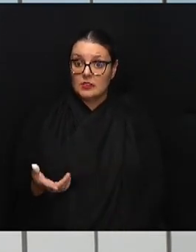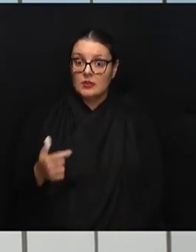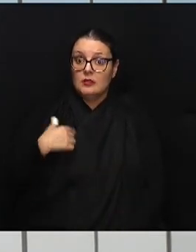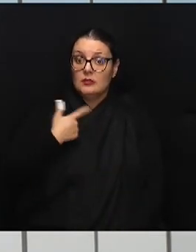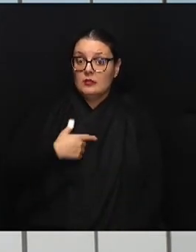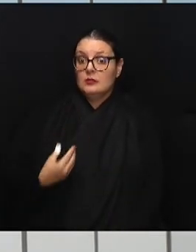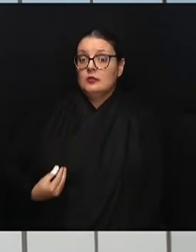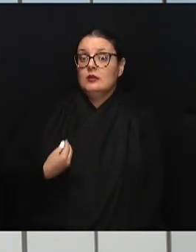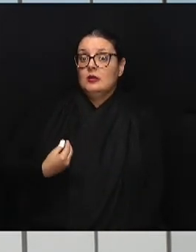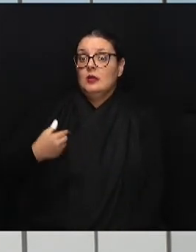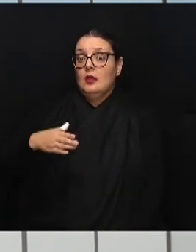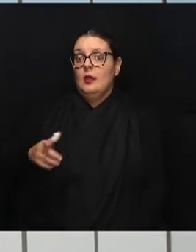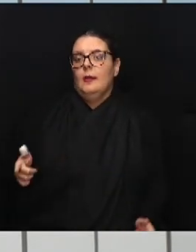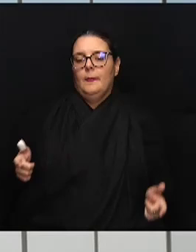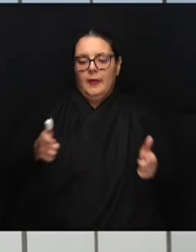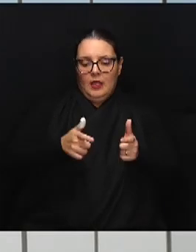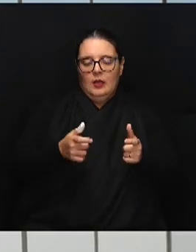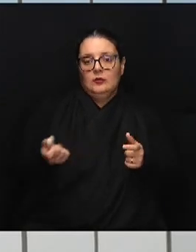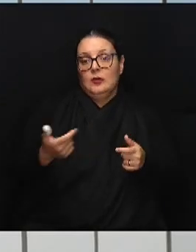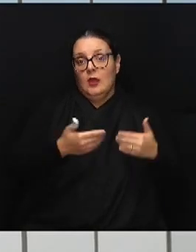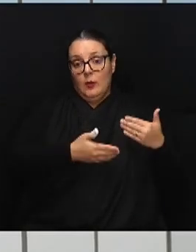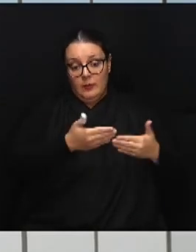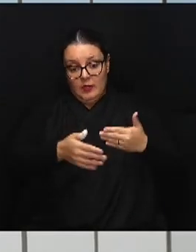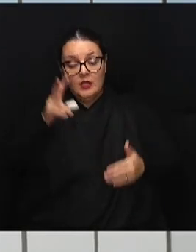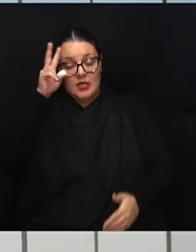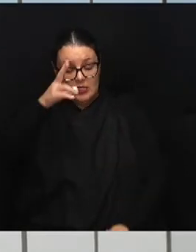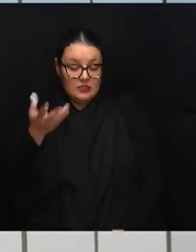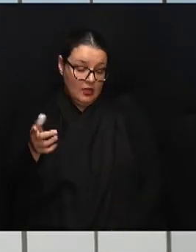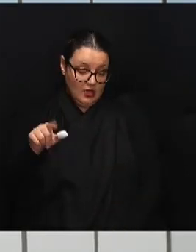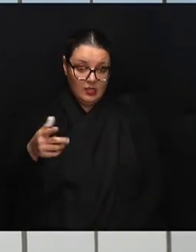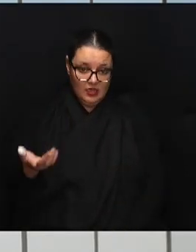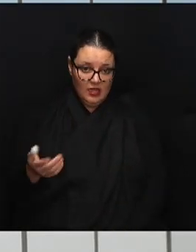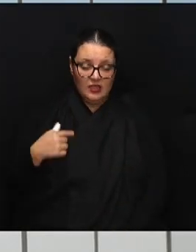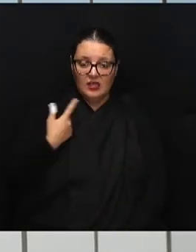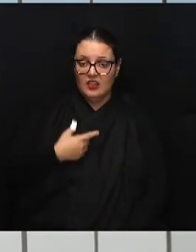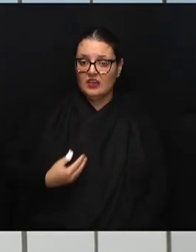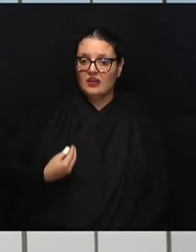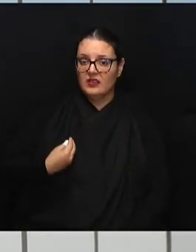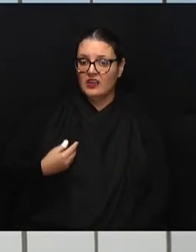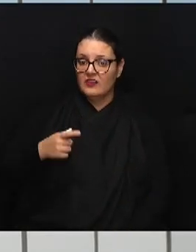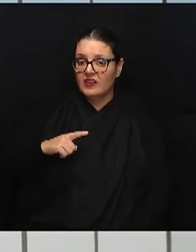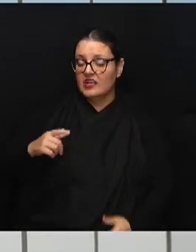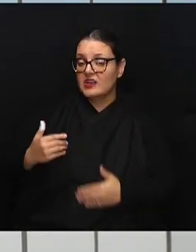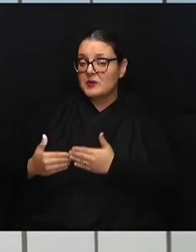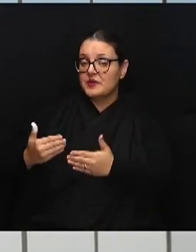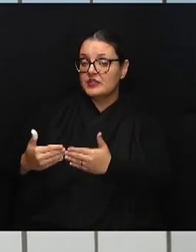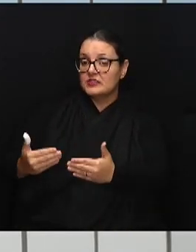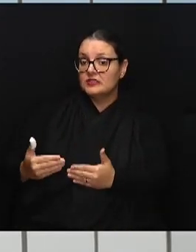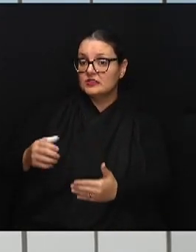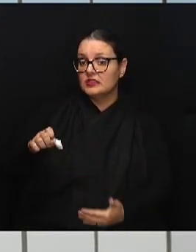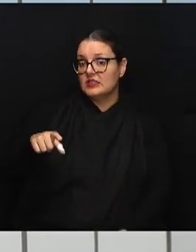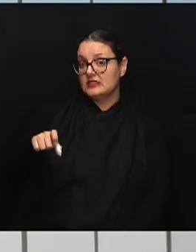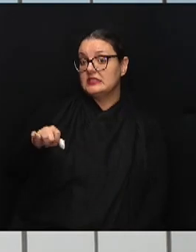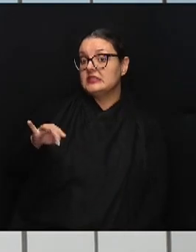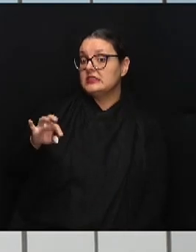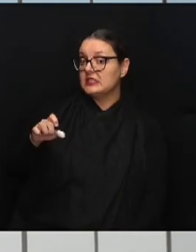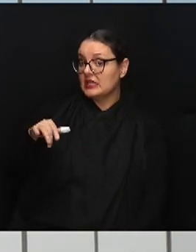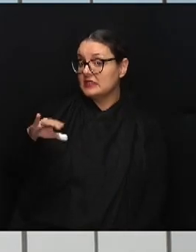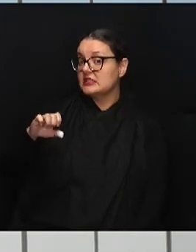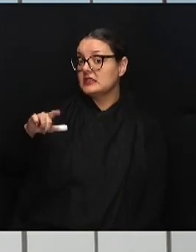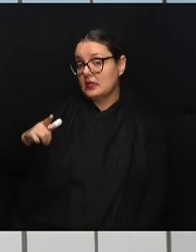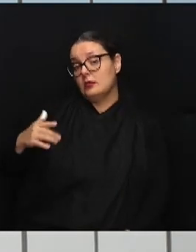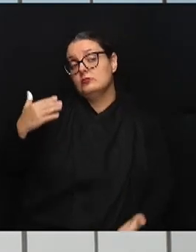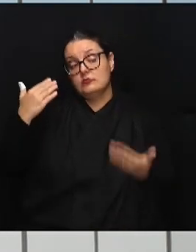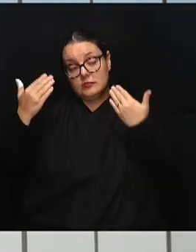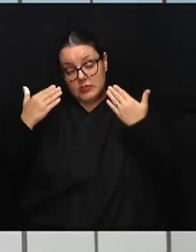vida é mais curta do que um processo histórico, né? Então, na nossa vida, nós vamos ter um processo existencial, um processo psicológico